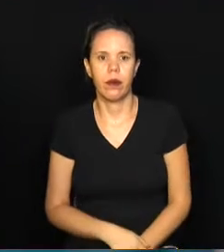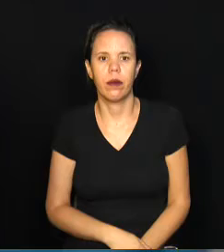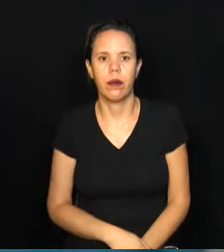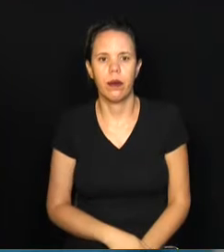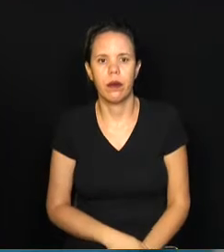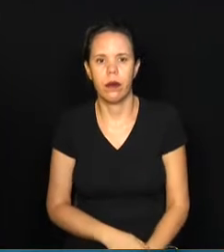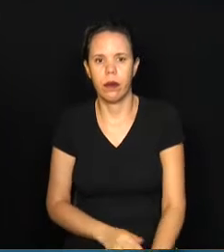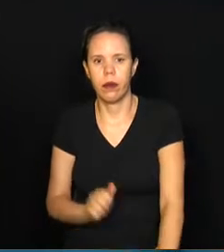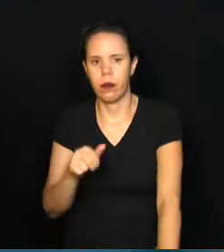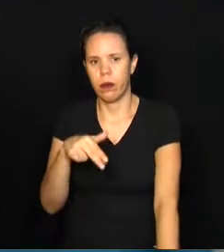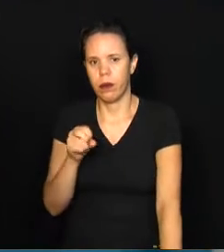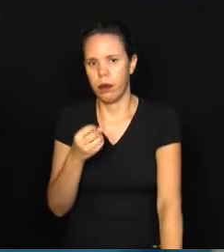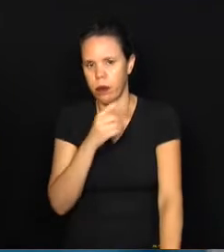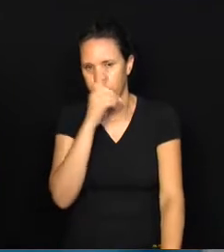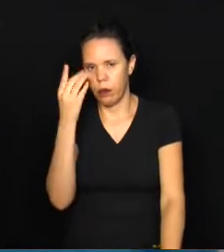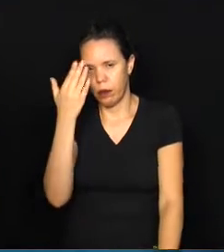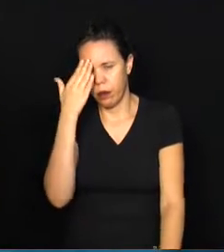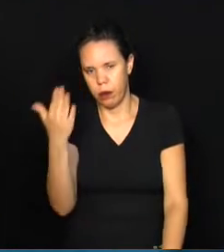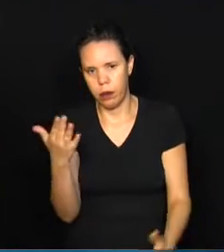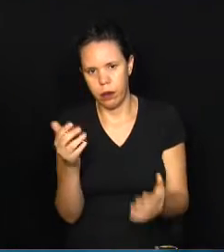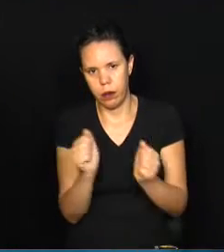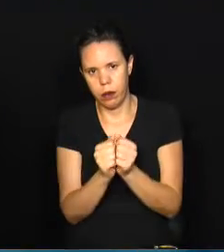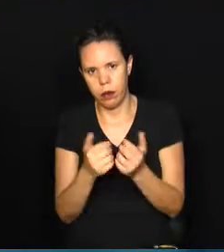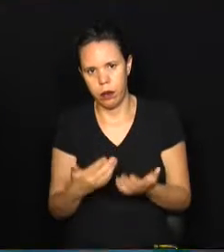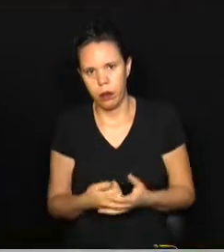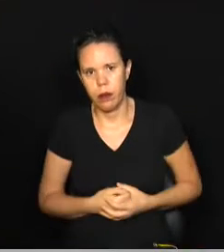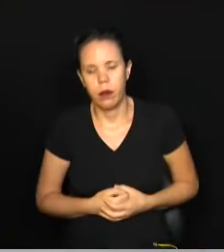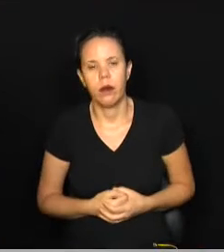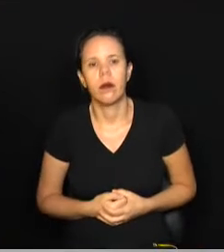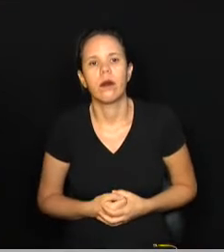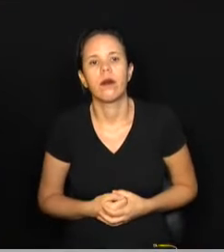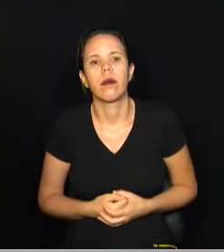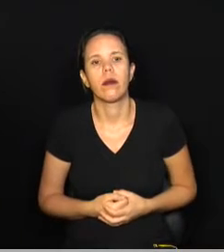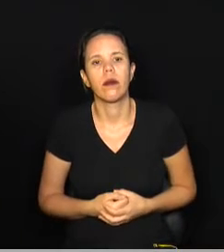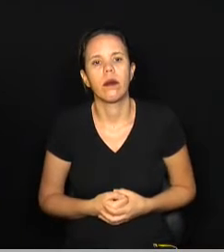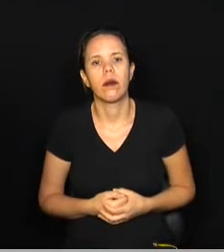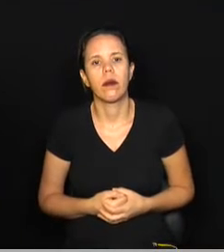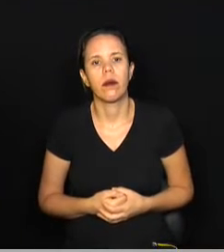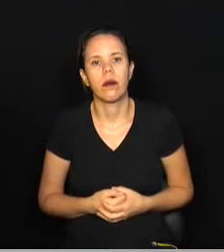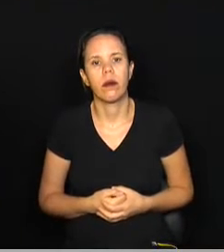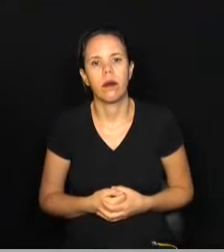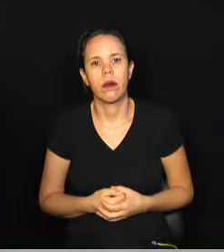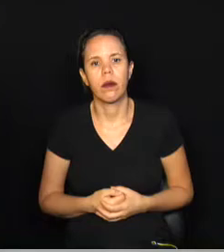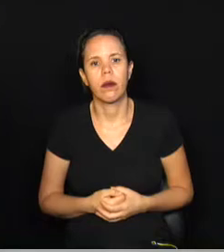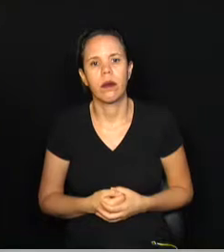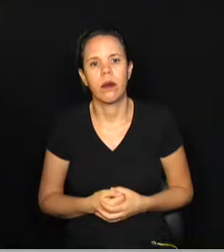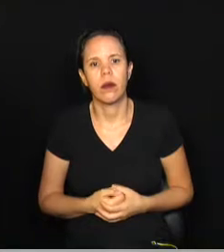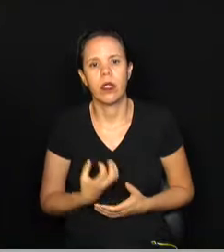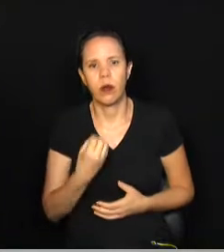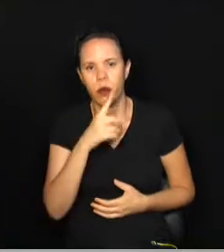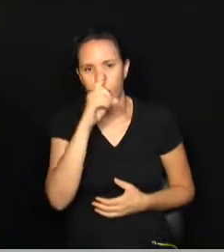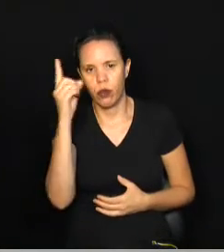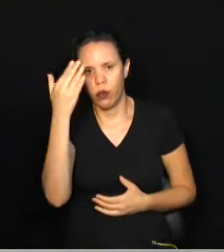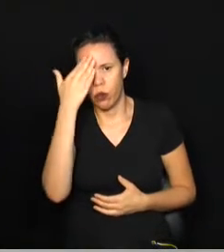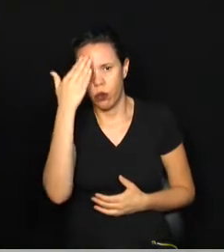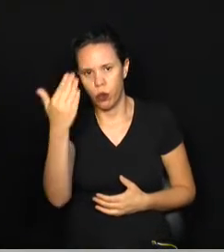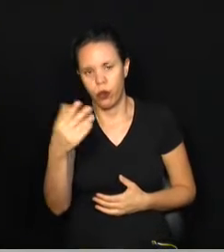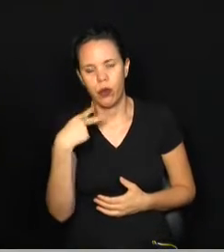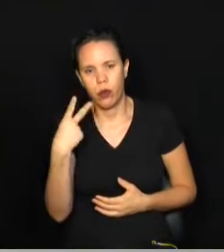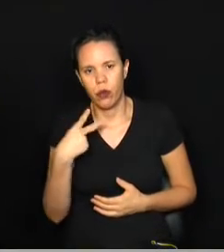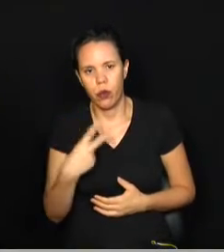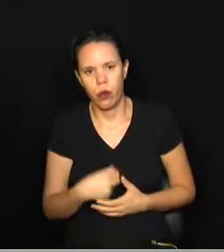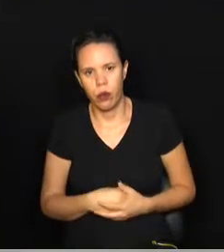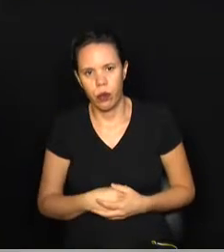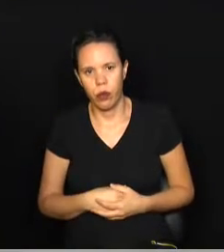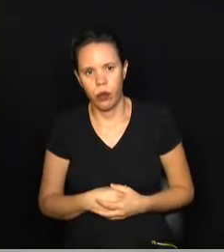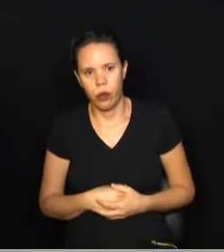Ana, bom dia, obrigado por estar conosco e o espaço é todo seu. Bom dia, eu agradeço ao senhor vereador